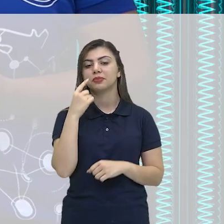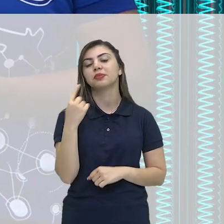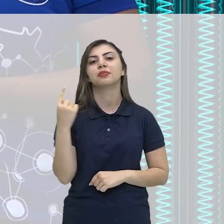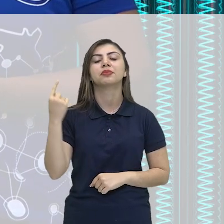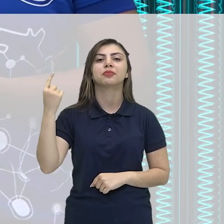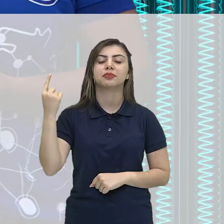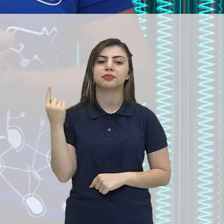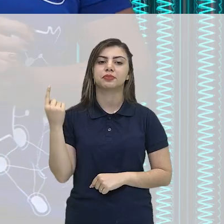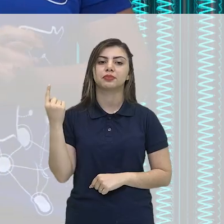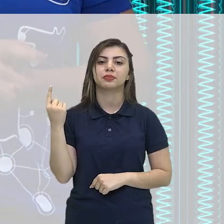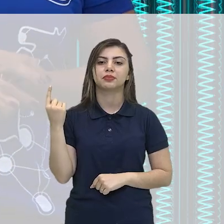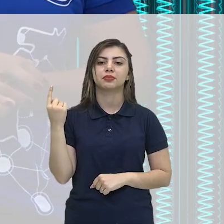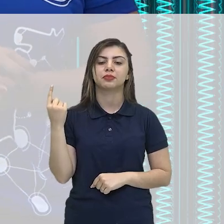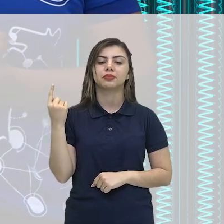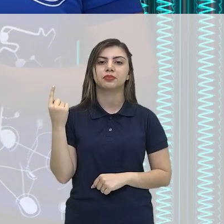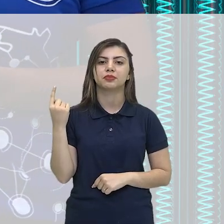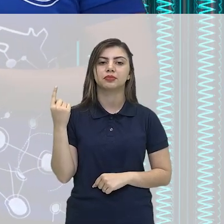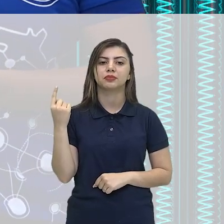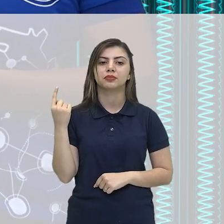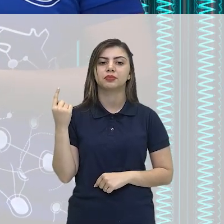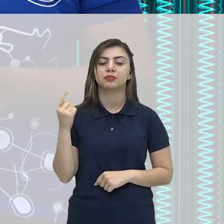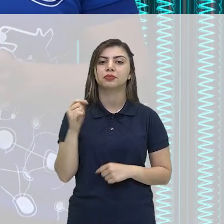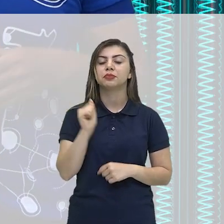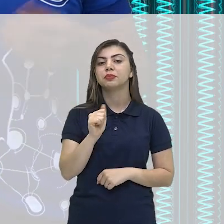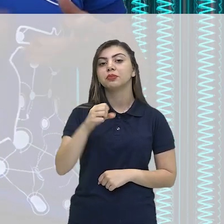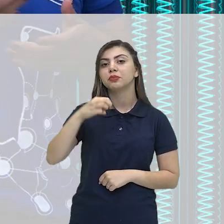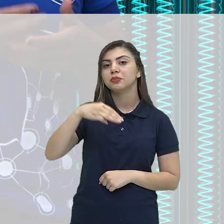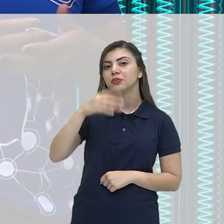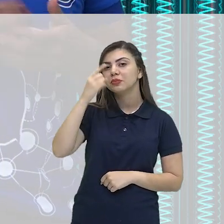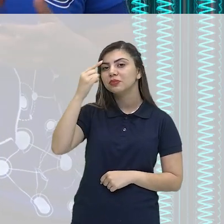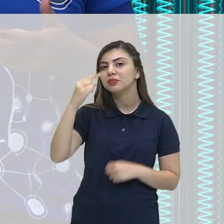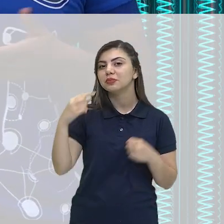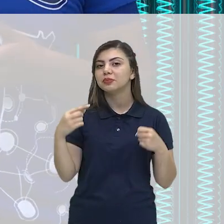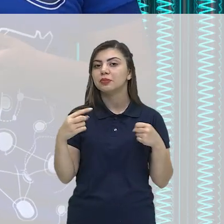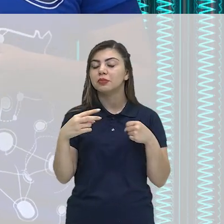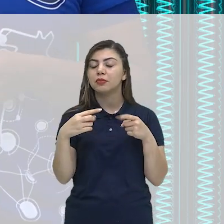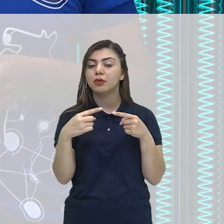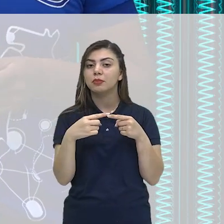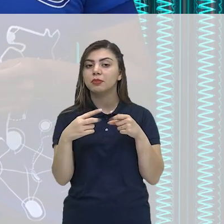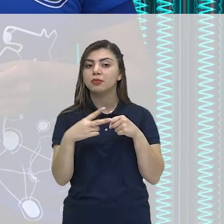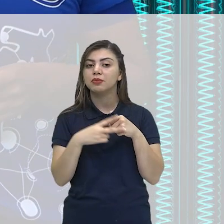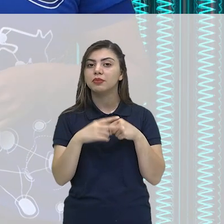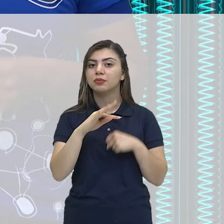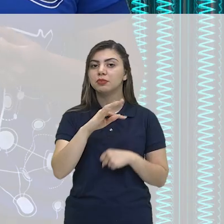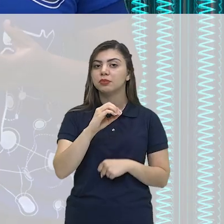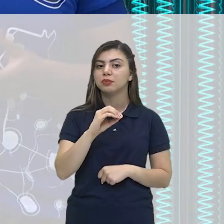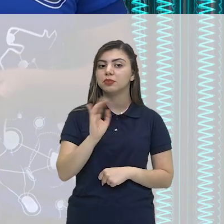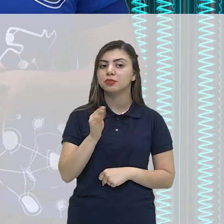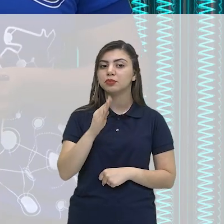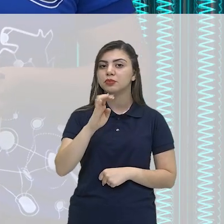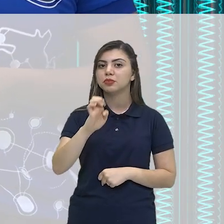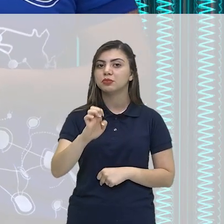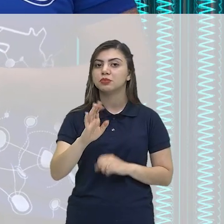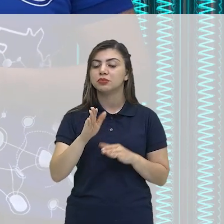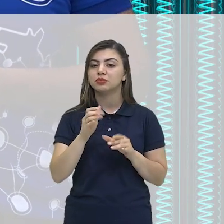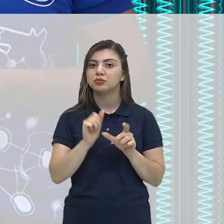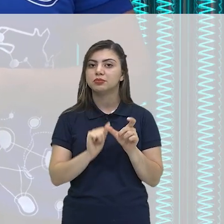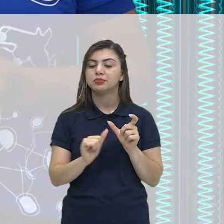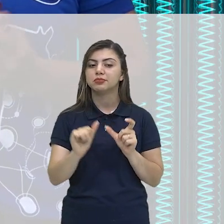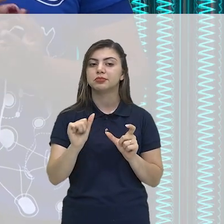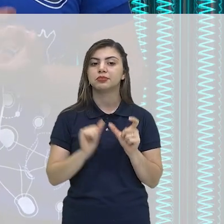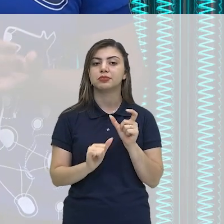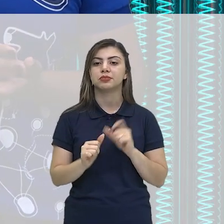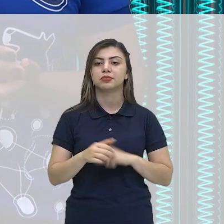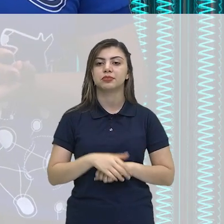pronúncia, I am. O am é o verbo to be conjugado, ele foi conjugado, flexionado,